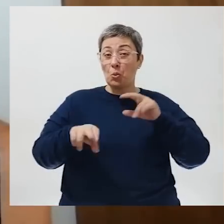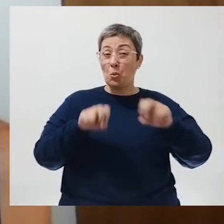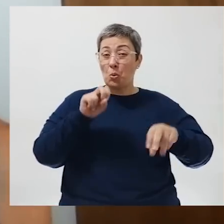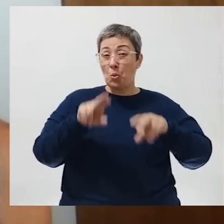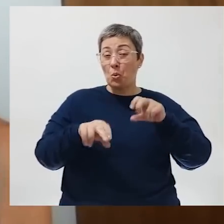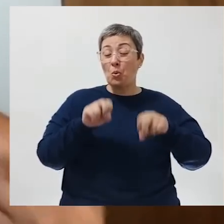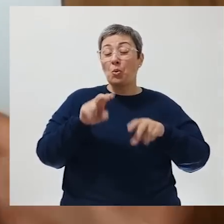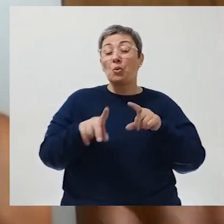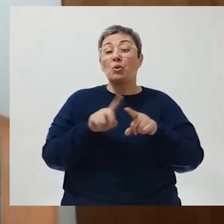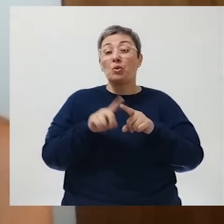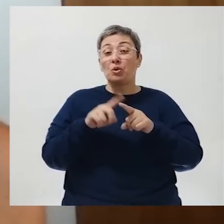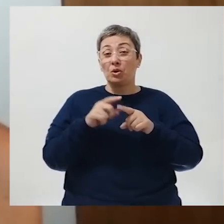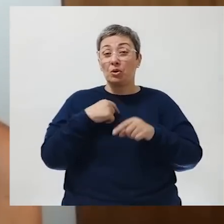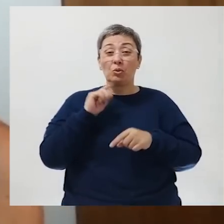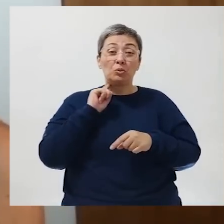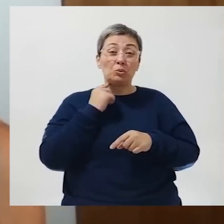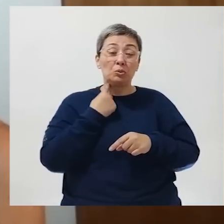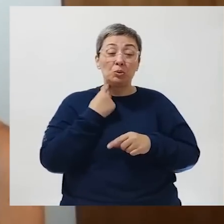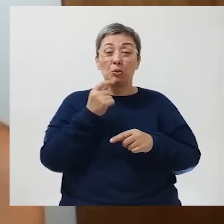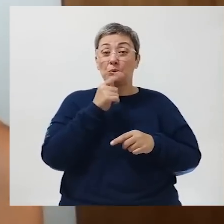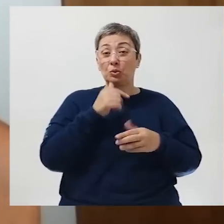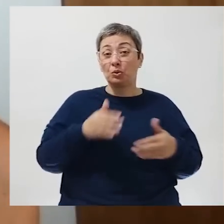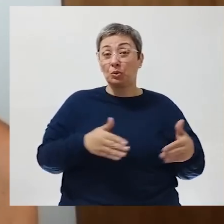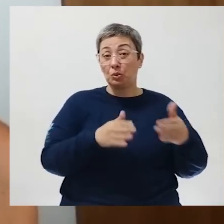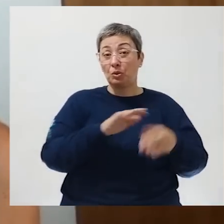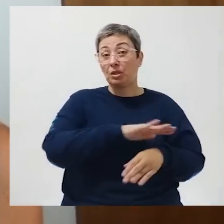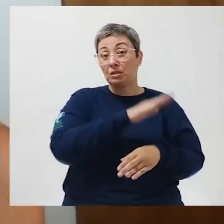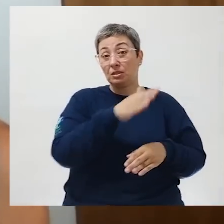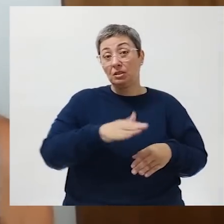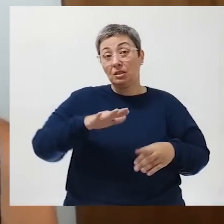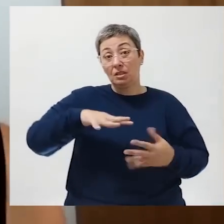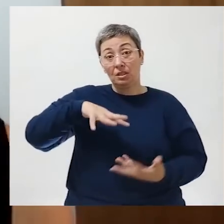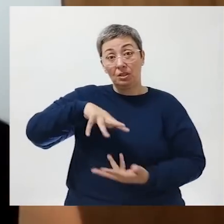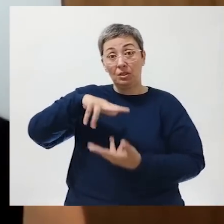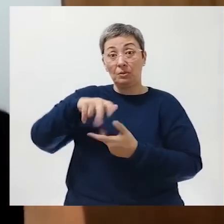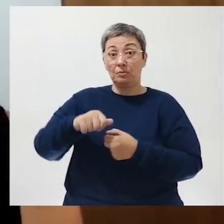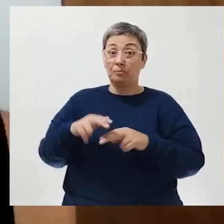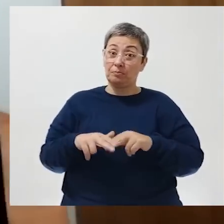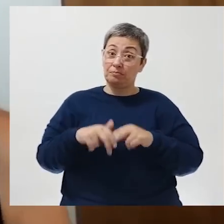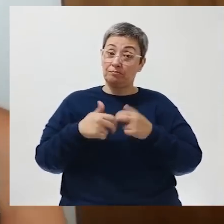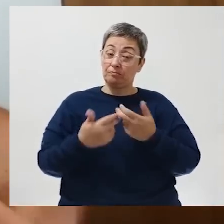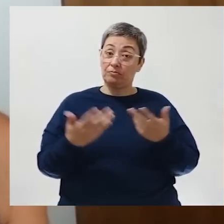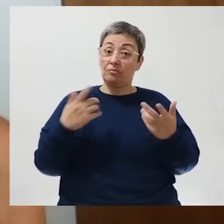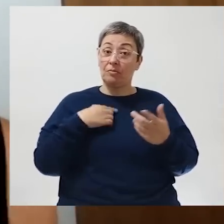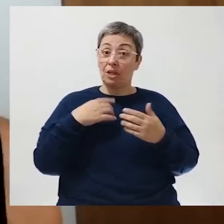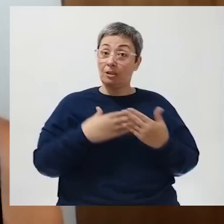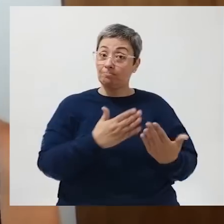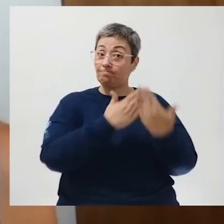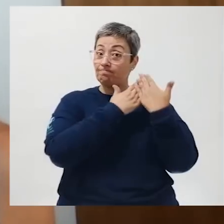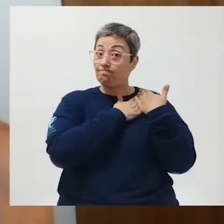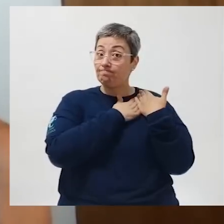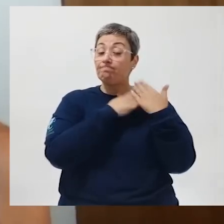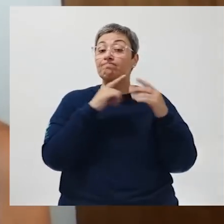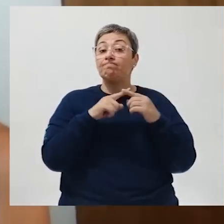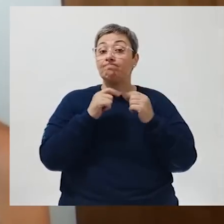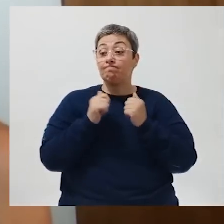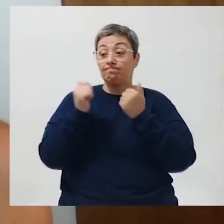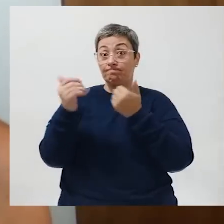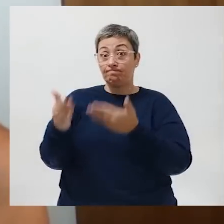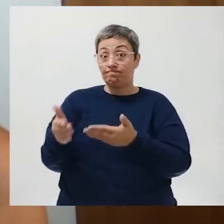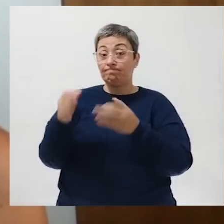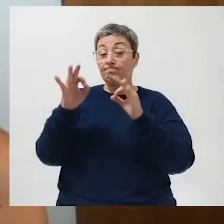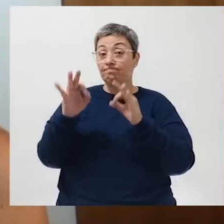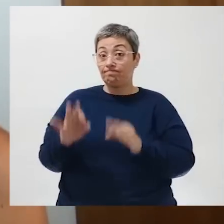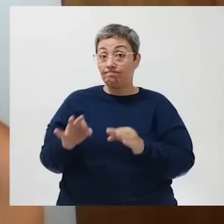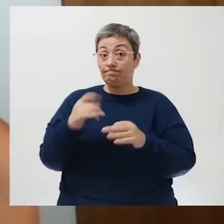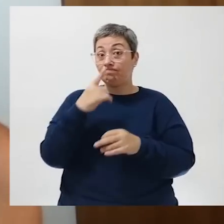contaminação e poluição de rios, mares e da terra. Por isso, a responsabilidade da